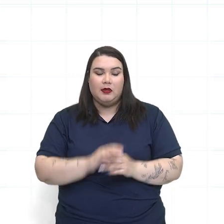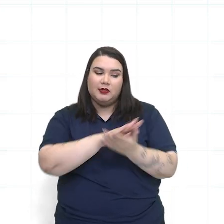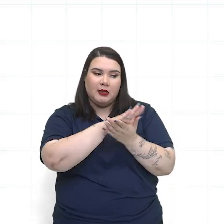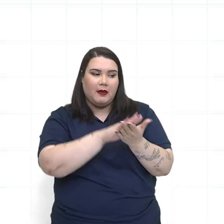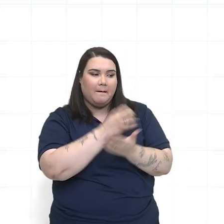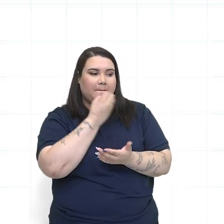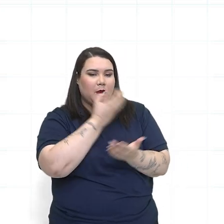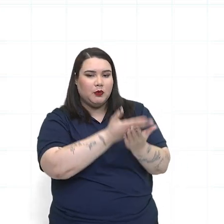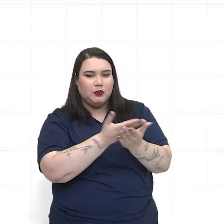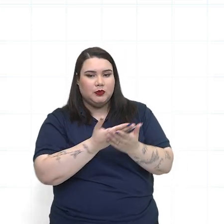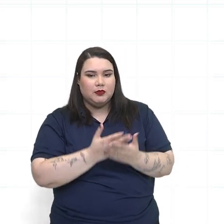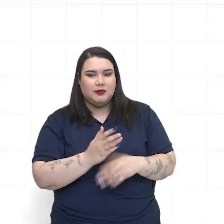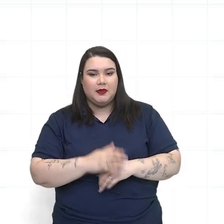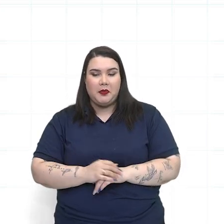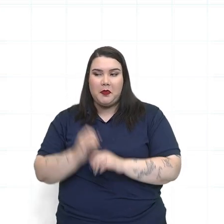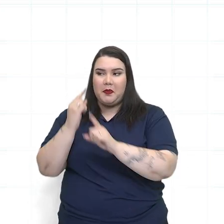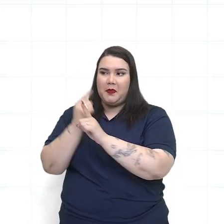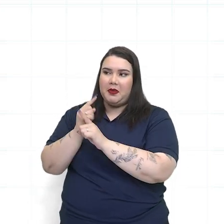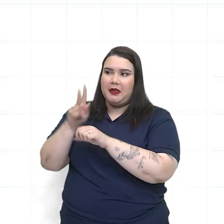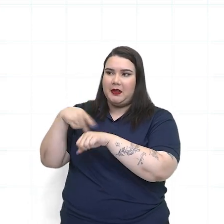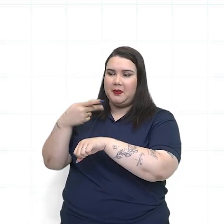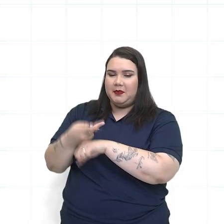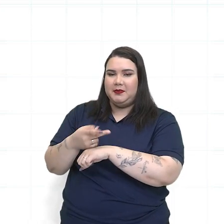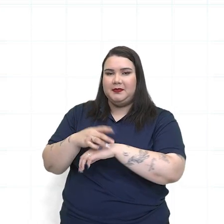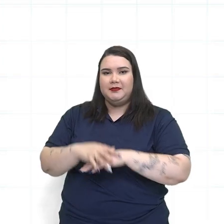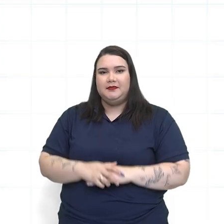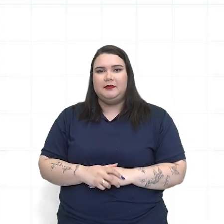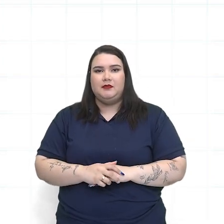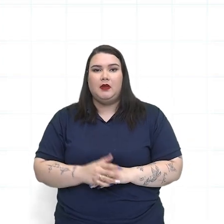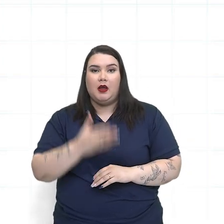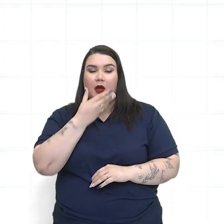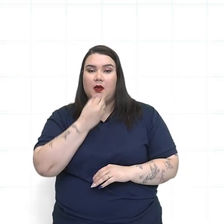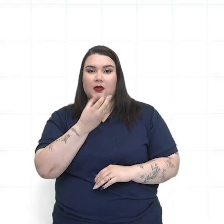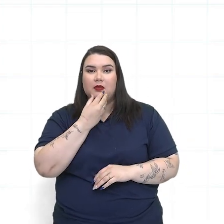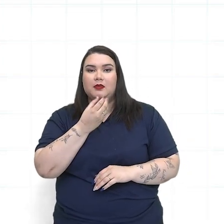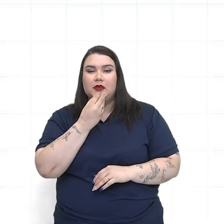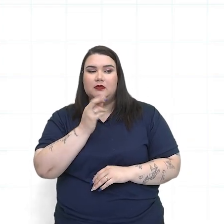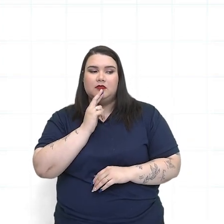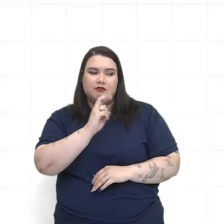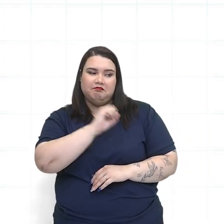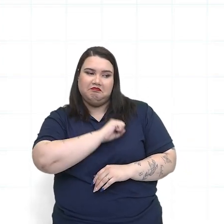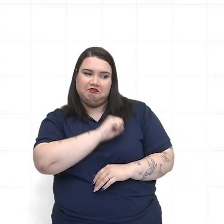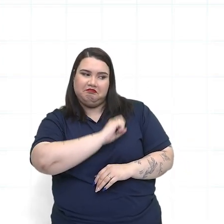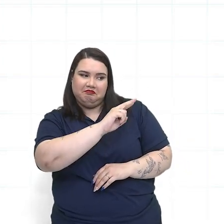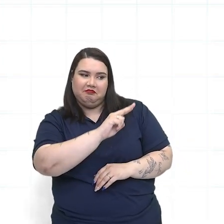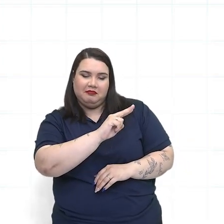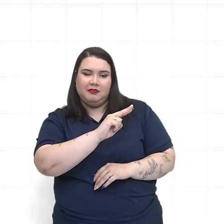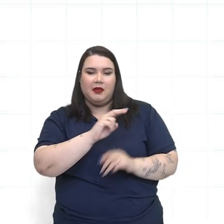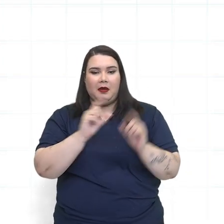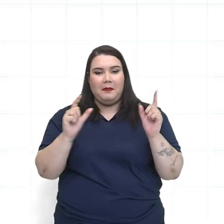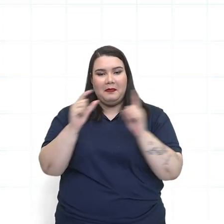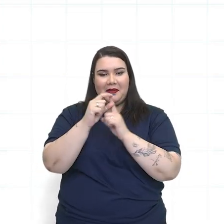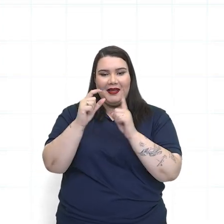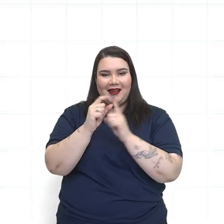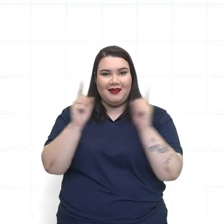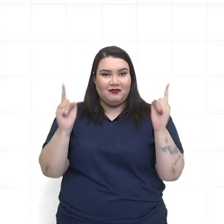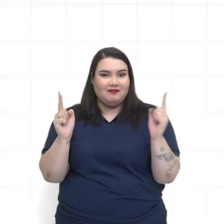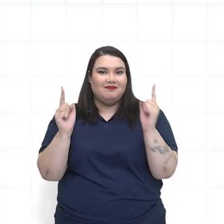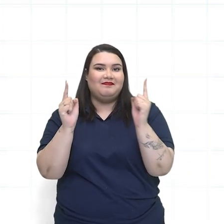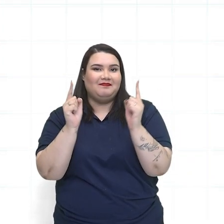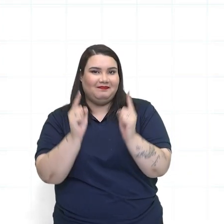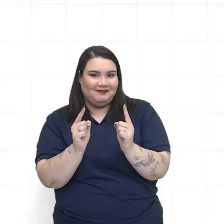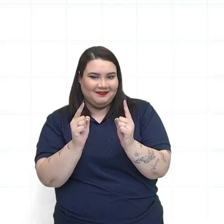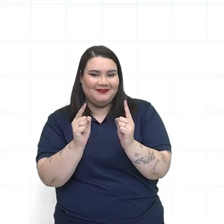bons estudos. Até mais, valeu. Aí no final ele diz, tamo juntos, só que está tudo abreviado,